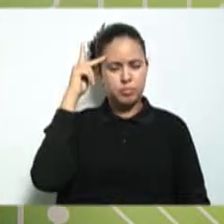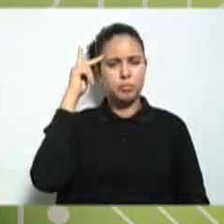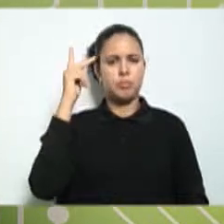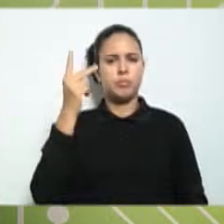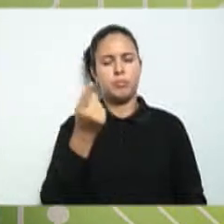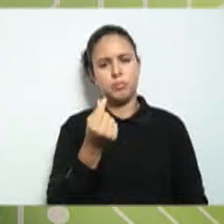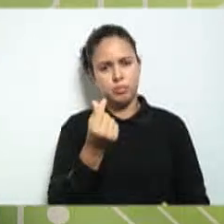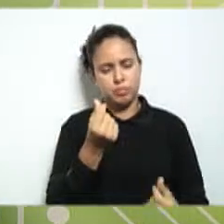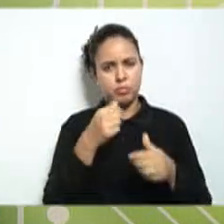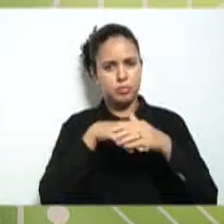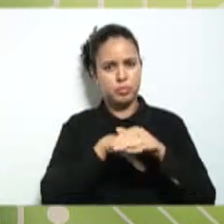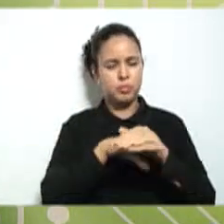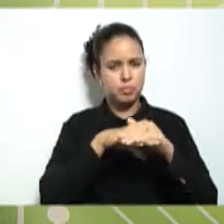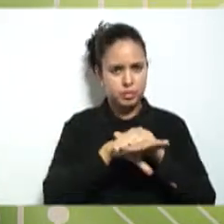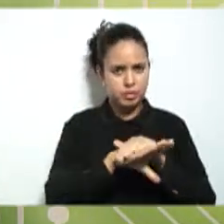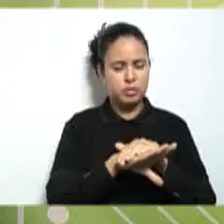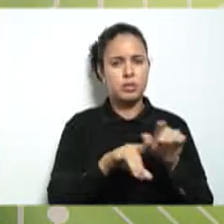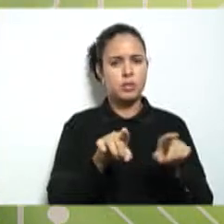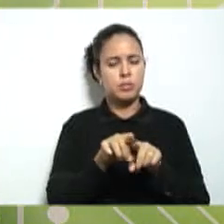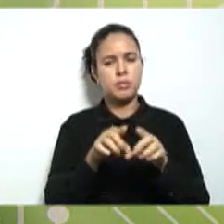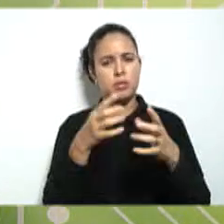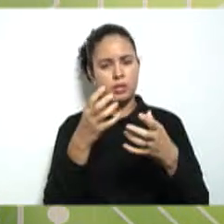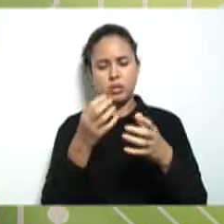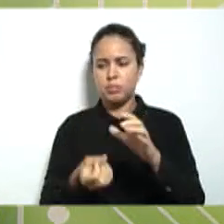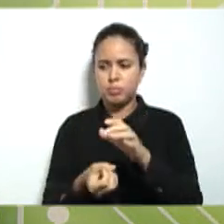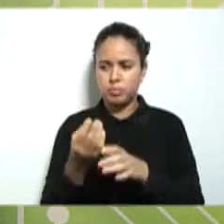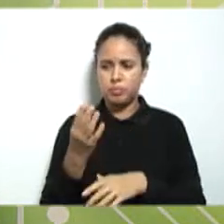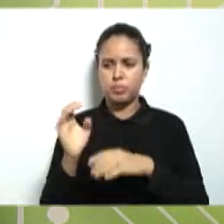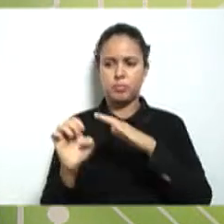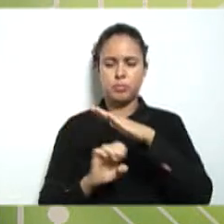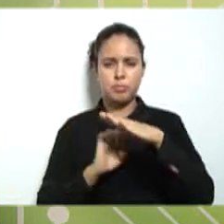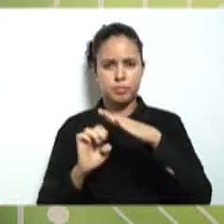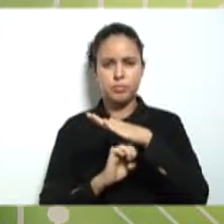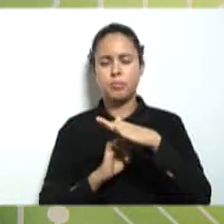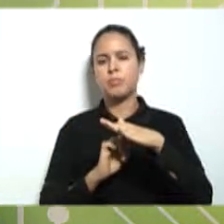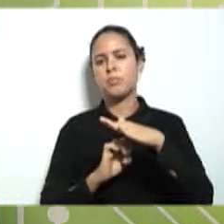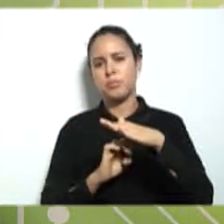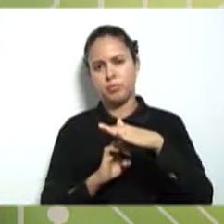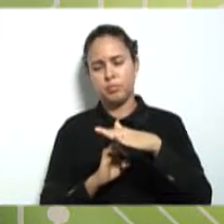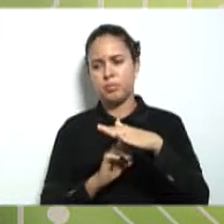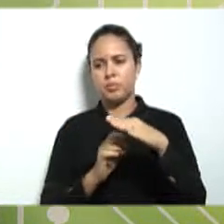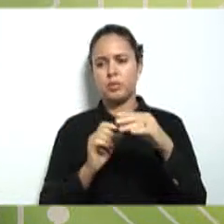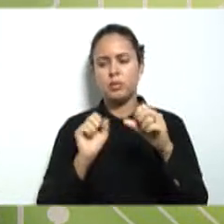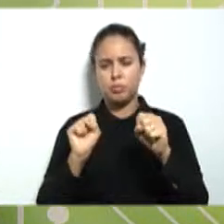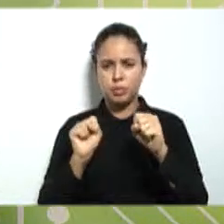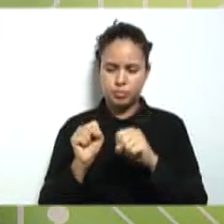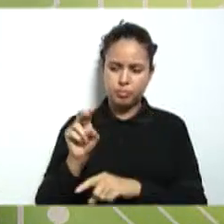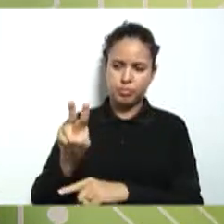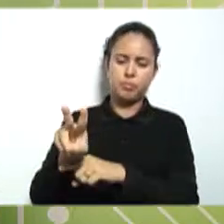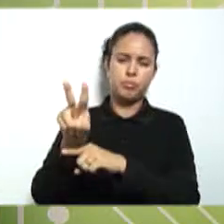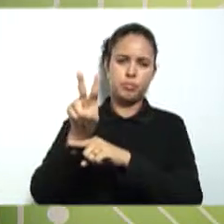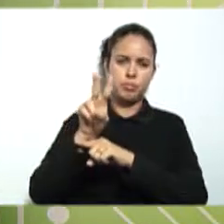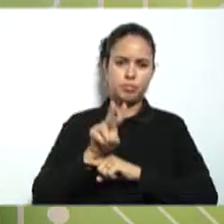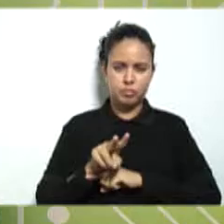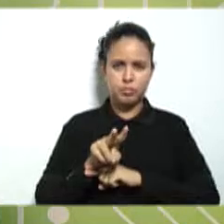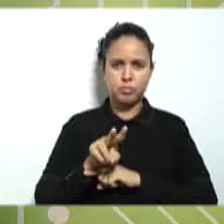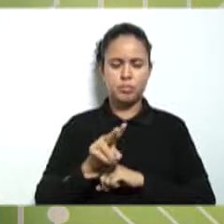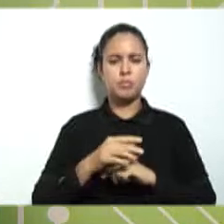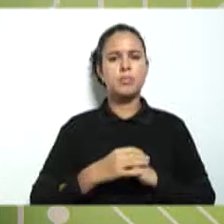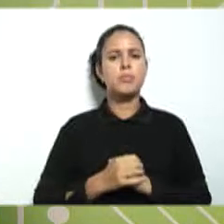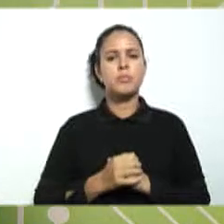uma empresa, e aquelas pessoas que querem montar uma empresa, mas não têm poupança, não têm aquele dinheiro na mão para conseguir montar essa empresa. E